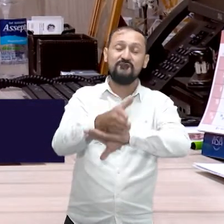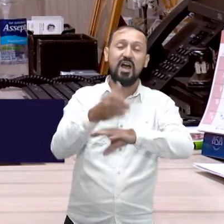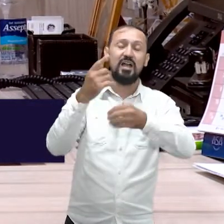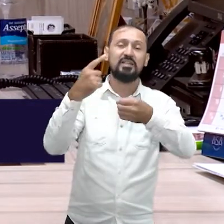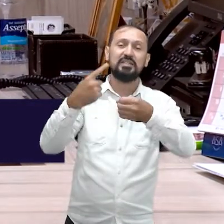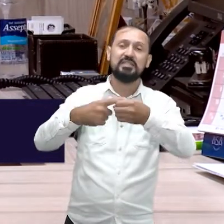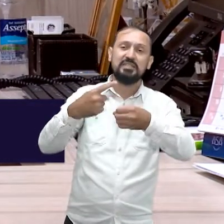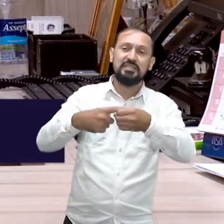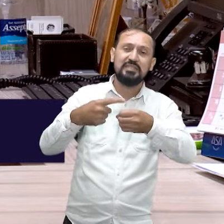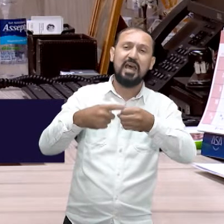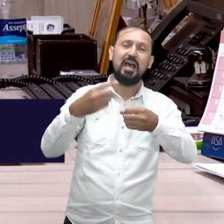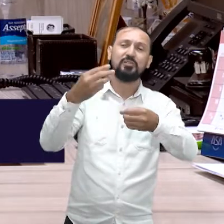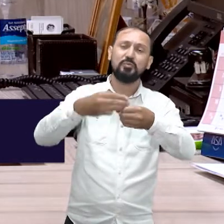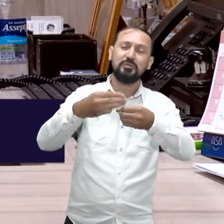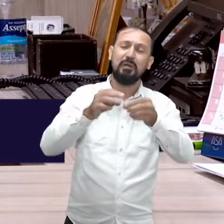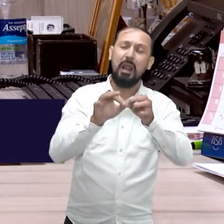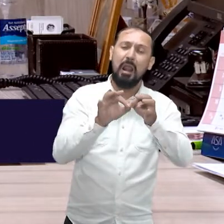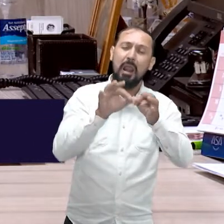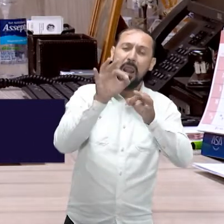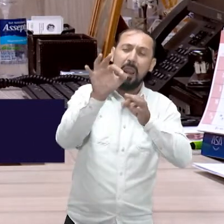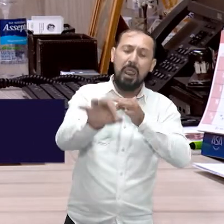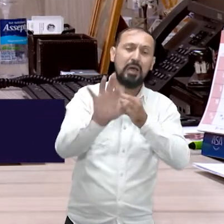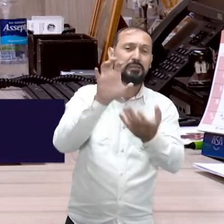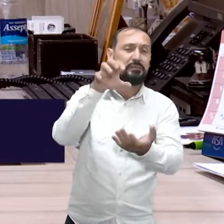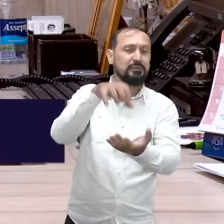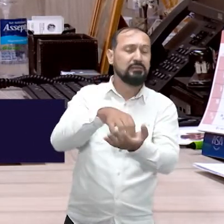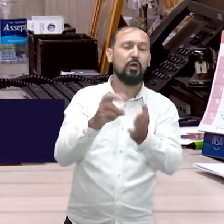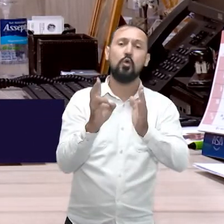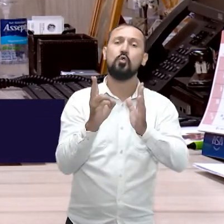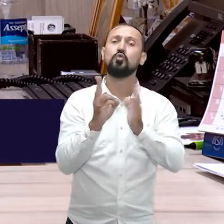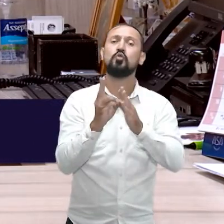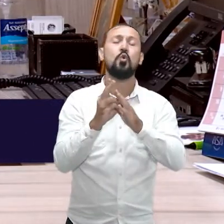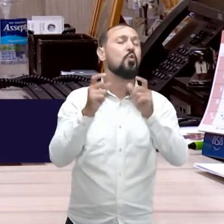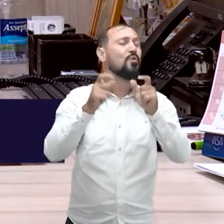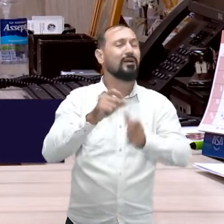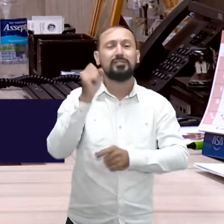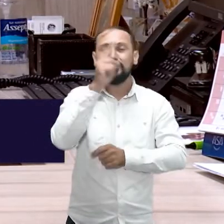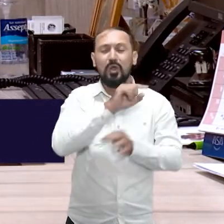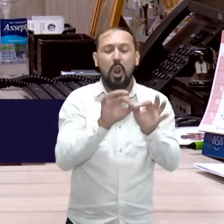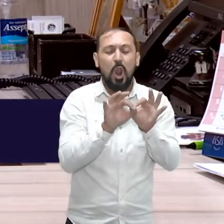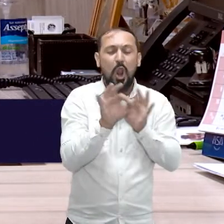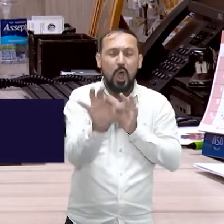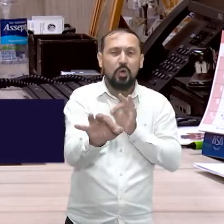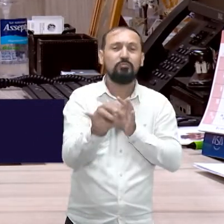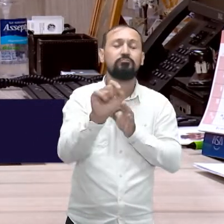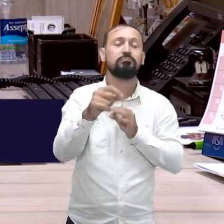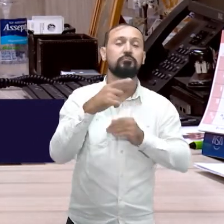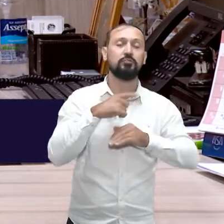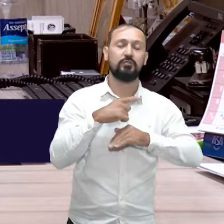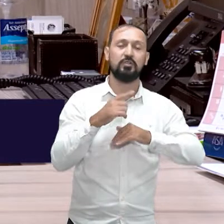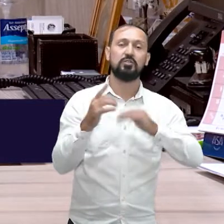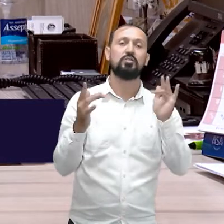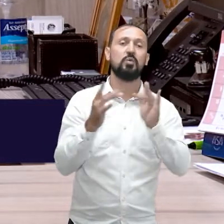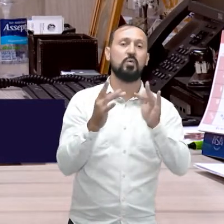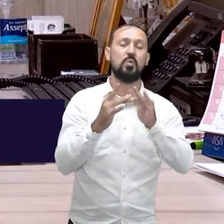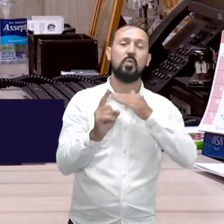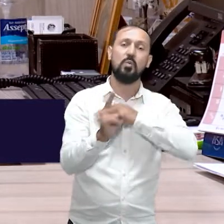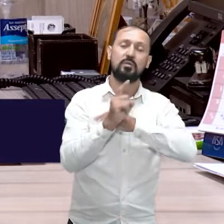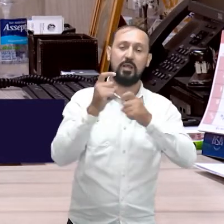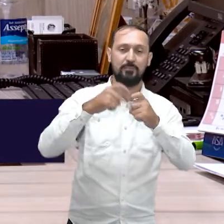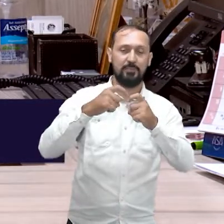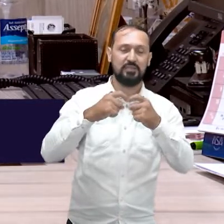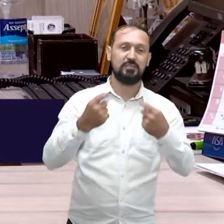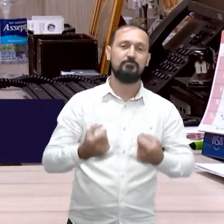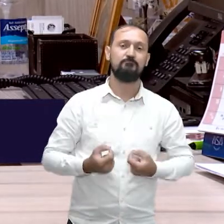até a porta da casa das pessoas, no interior, nos lugares mais remotos, nas aldeias indígenas, nos lugares mais difíceis, para que as